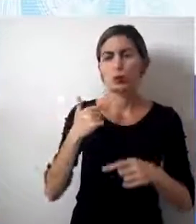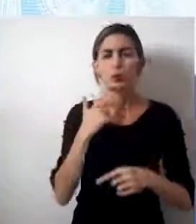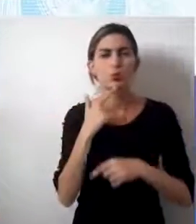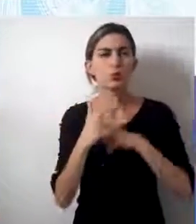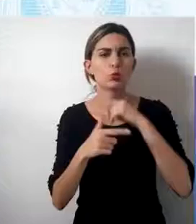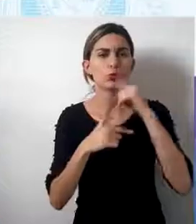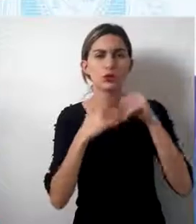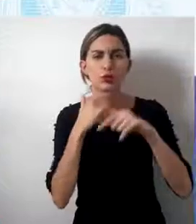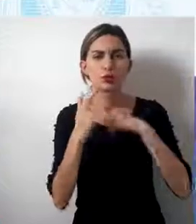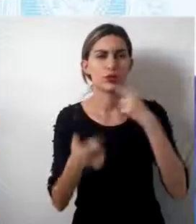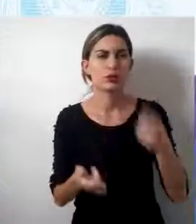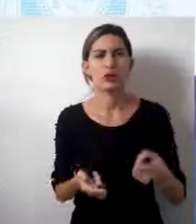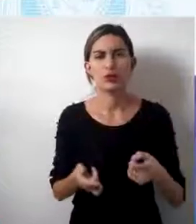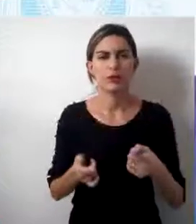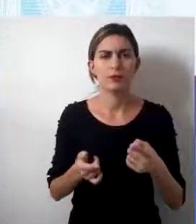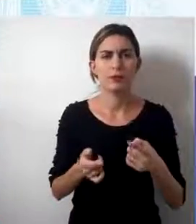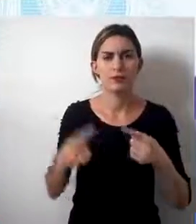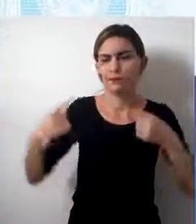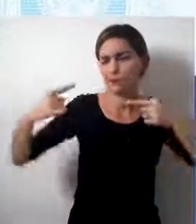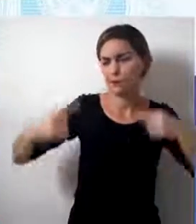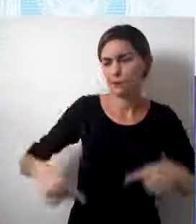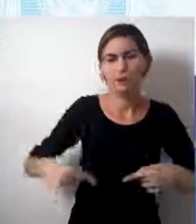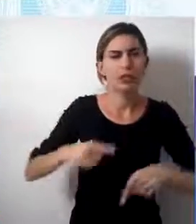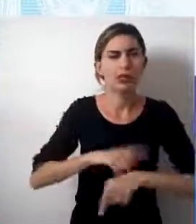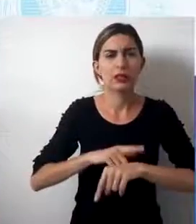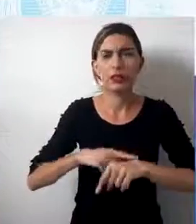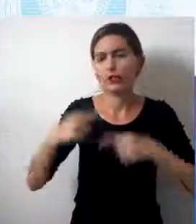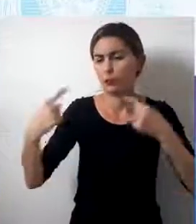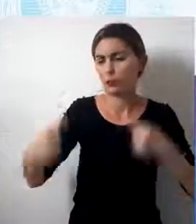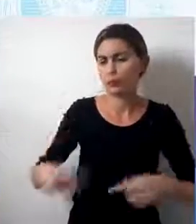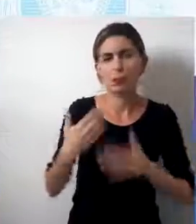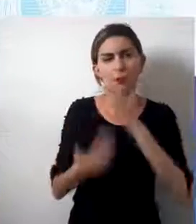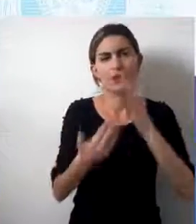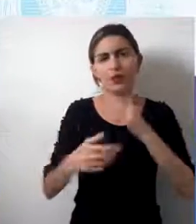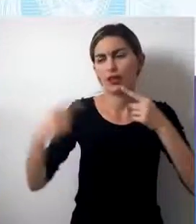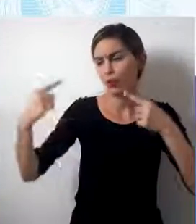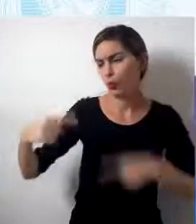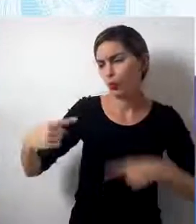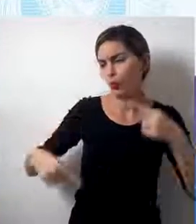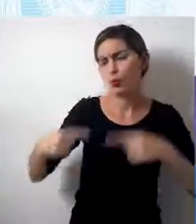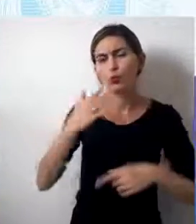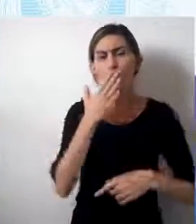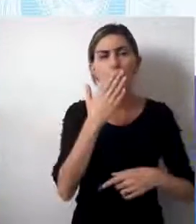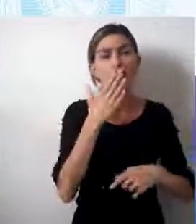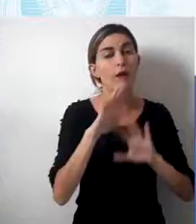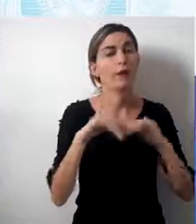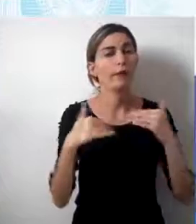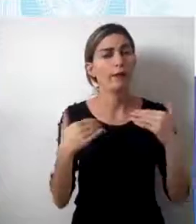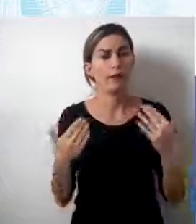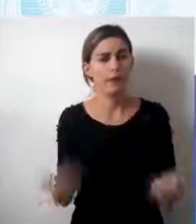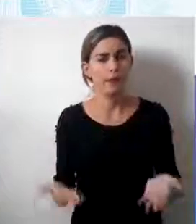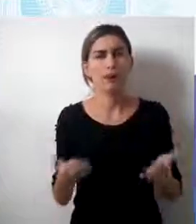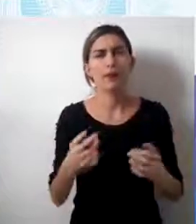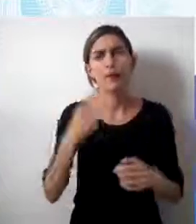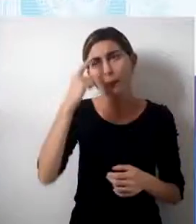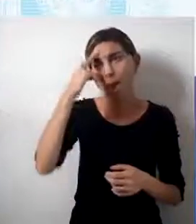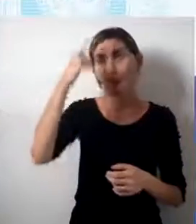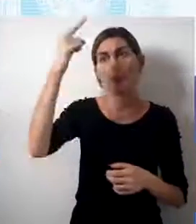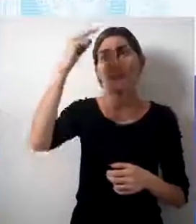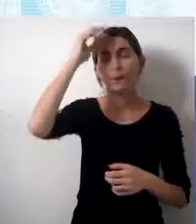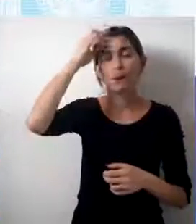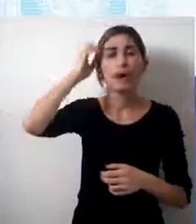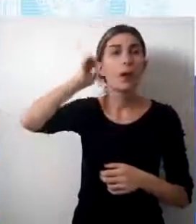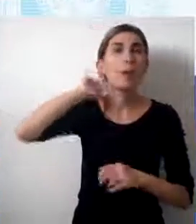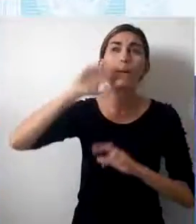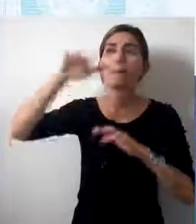não tinham disponibilidade para estar em confrontos, em batalhas o tempo todo com os indígenas, e aí viabilizaram muito mais